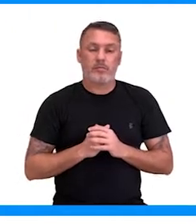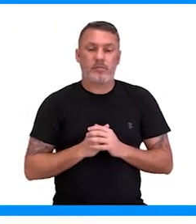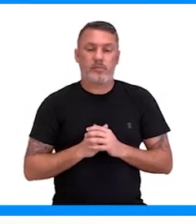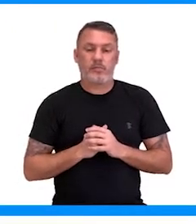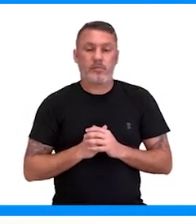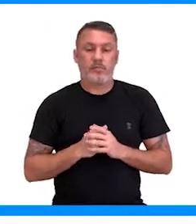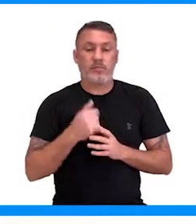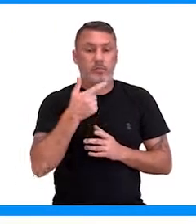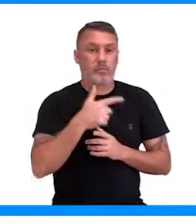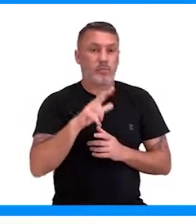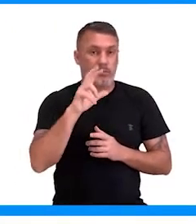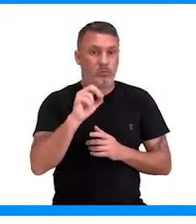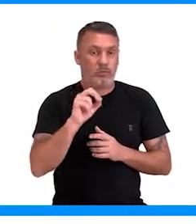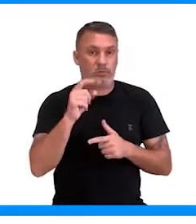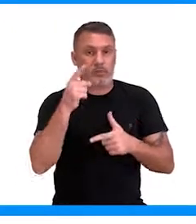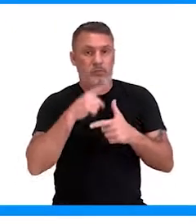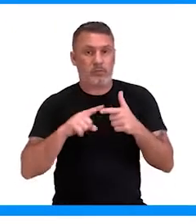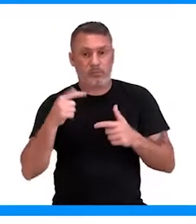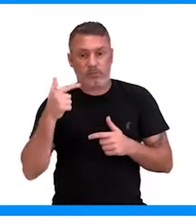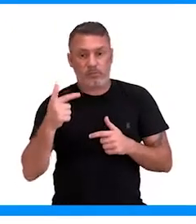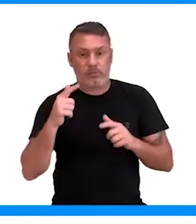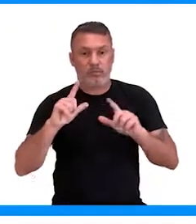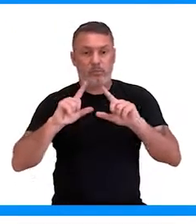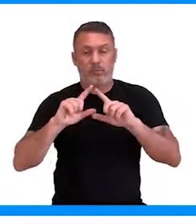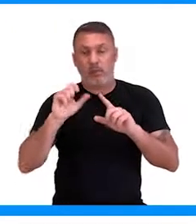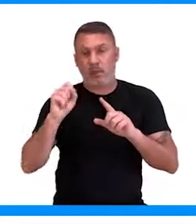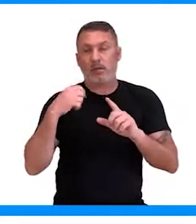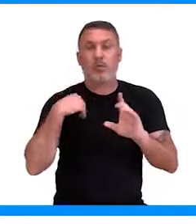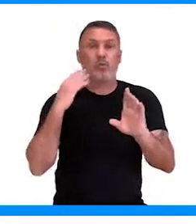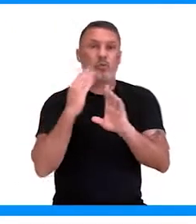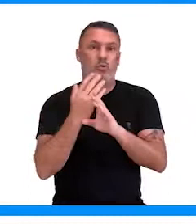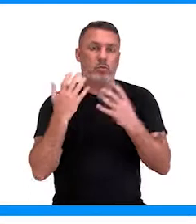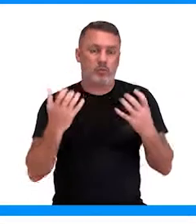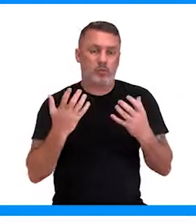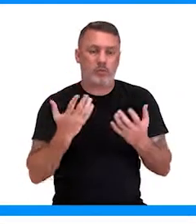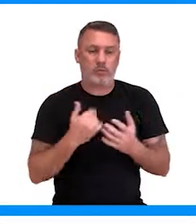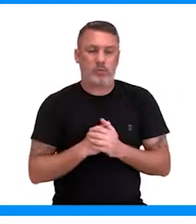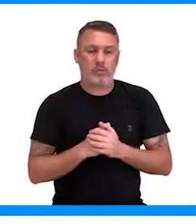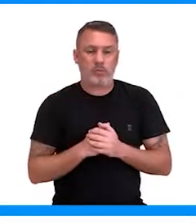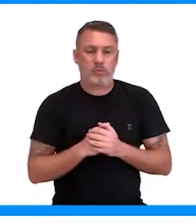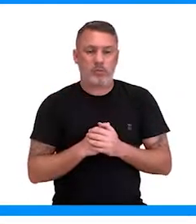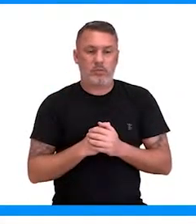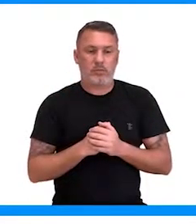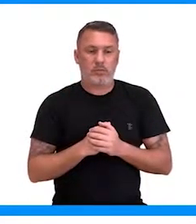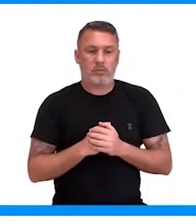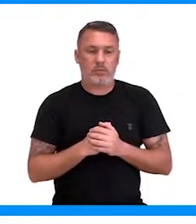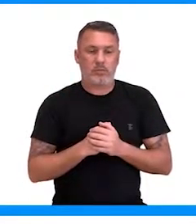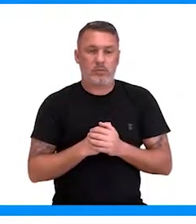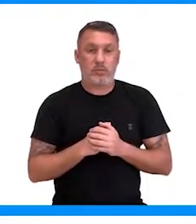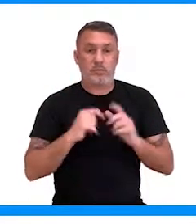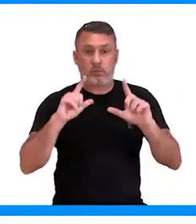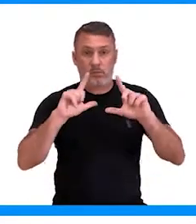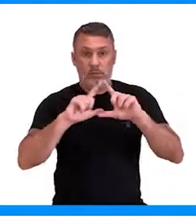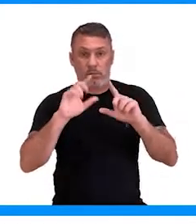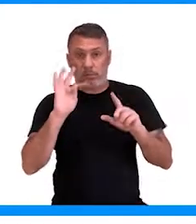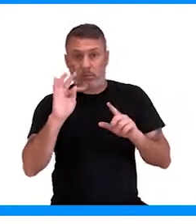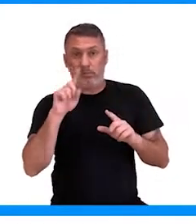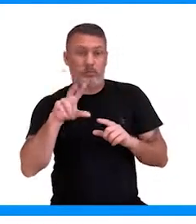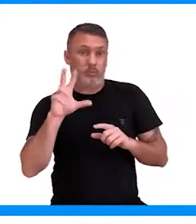250 raiz de 2, ΔS é o que eu quero descobrir. ΔT